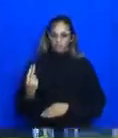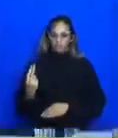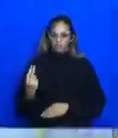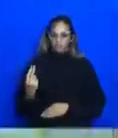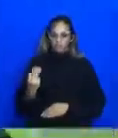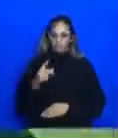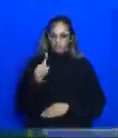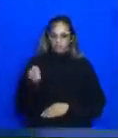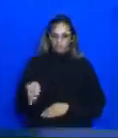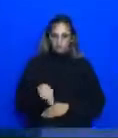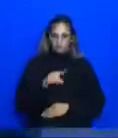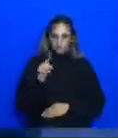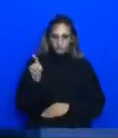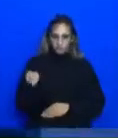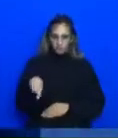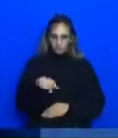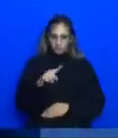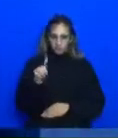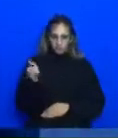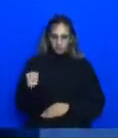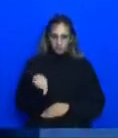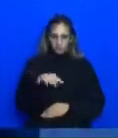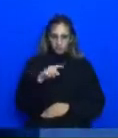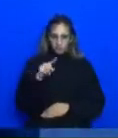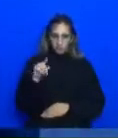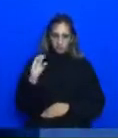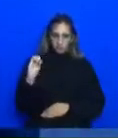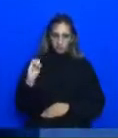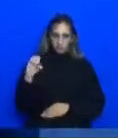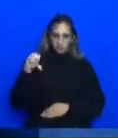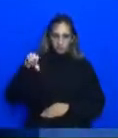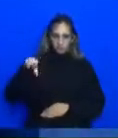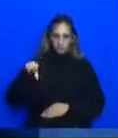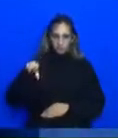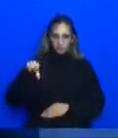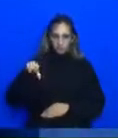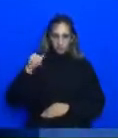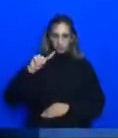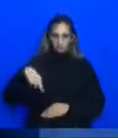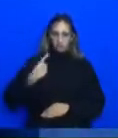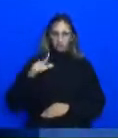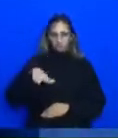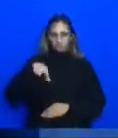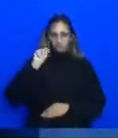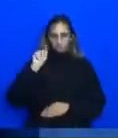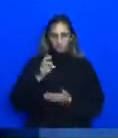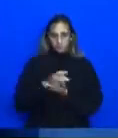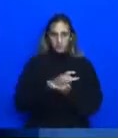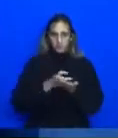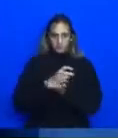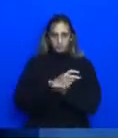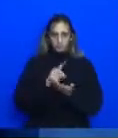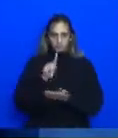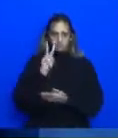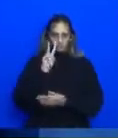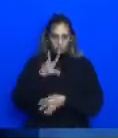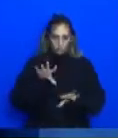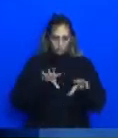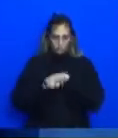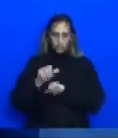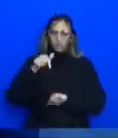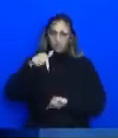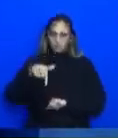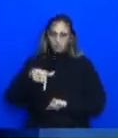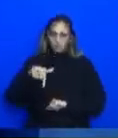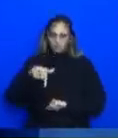recarregado, embaralhando 10 bolas numeradas de 0 a 9. Depois do sorteio da quina, você conferindo o Super